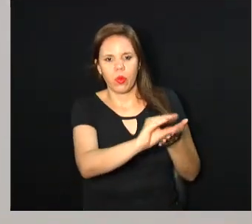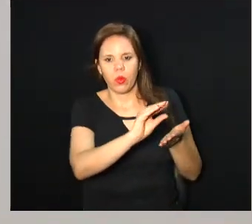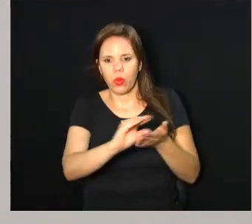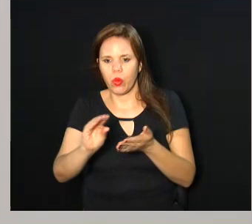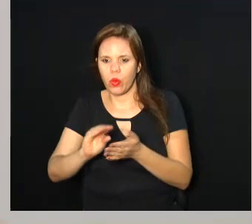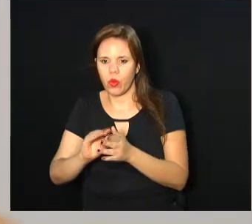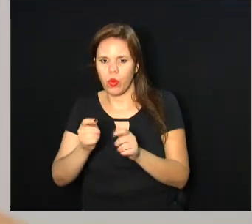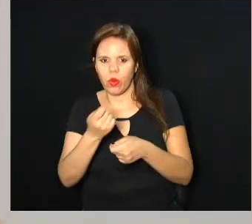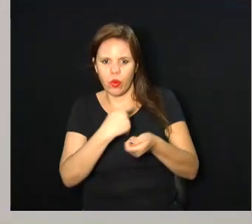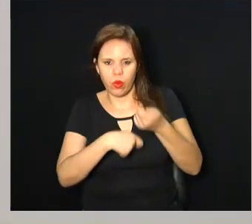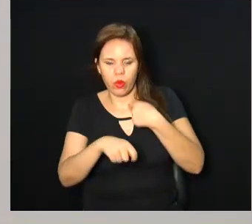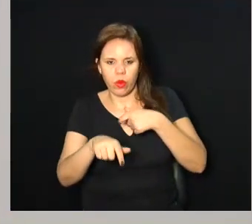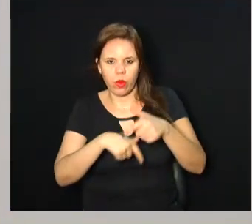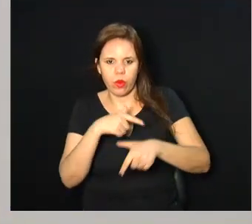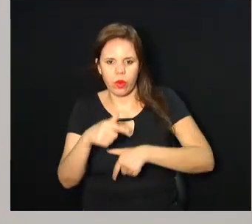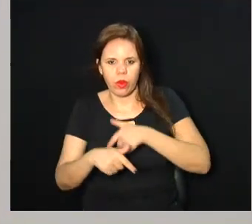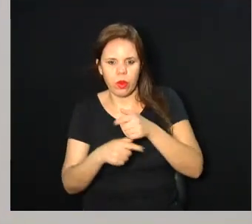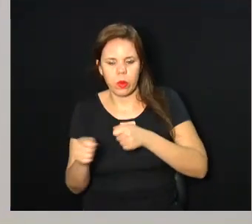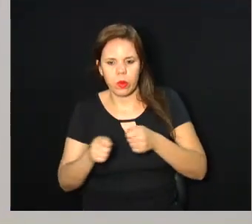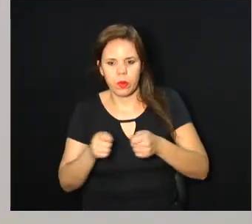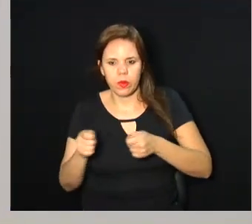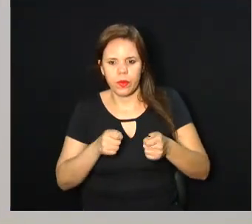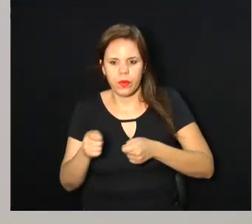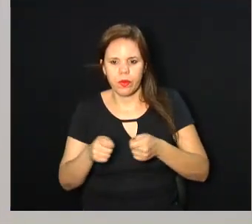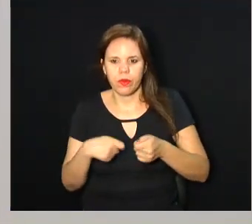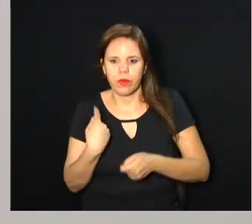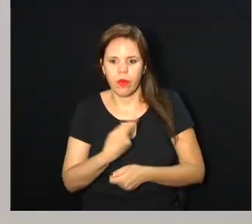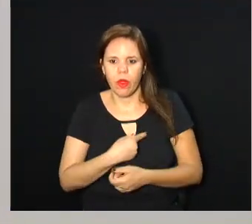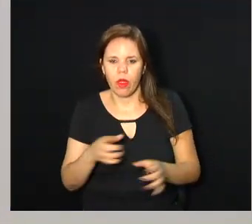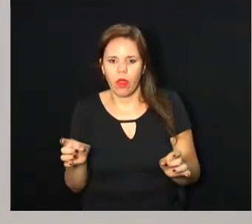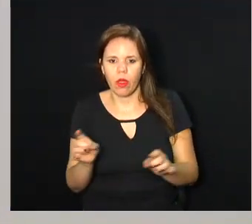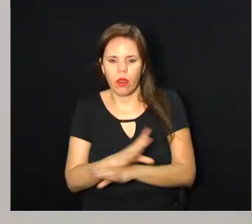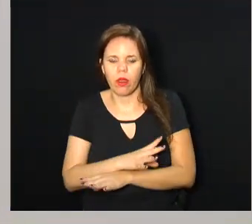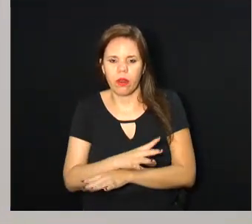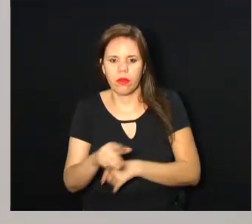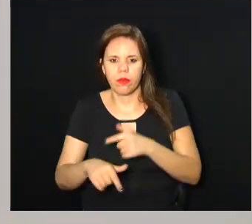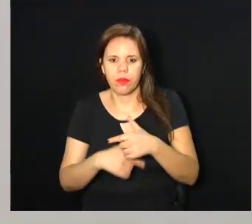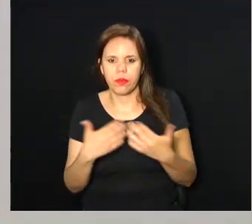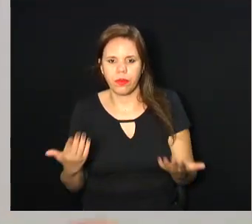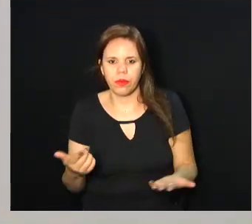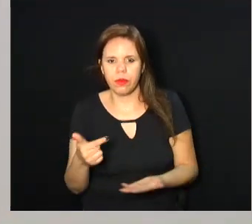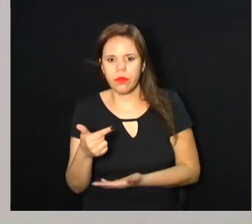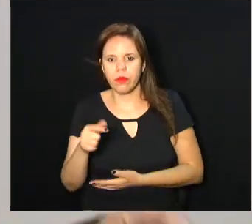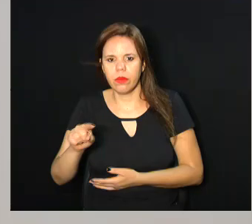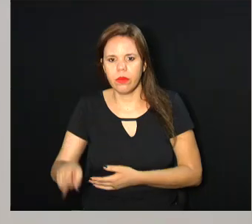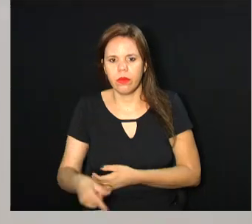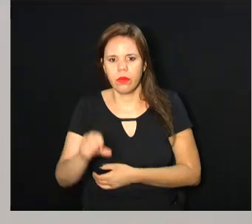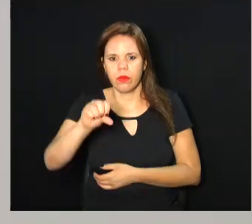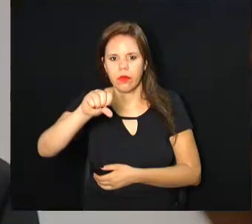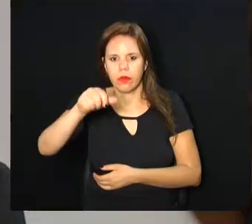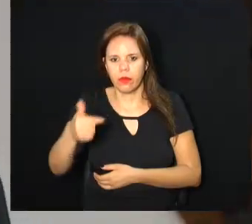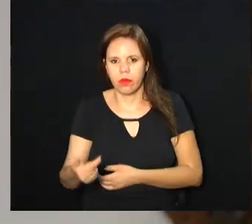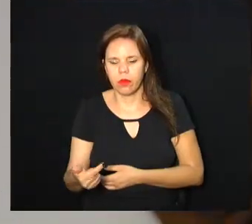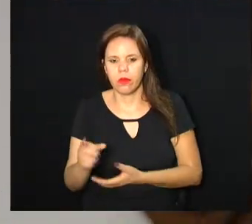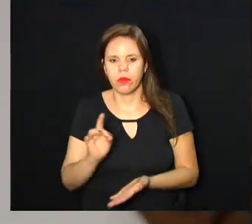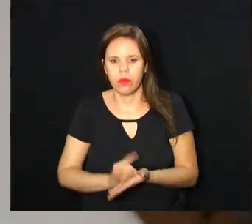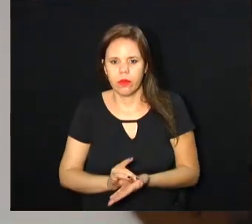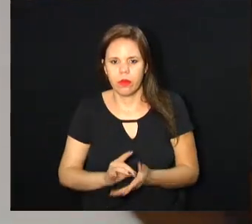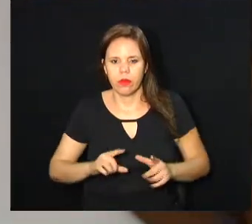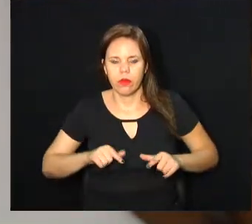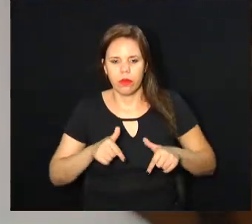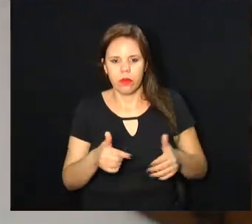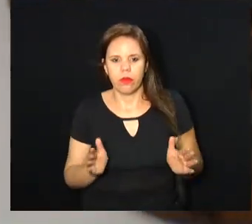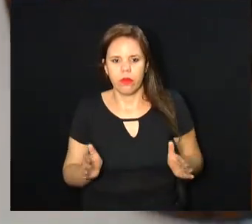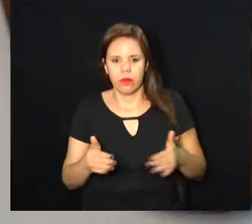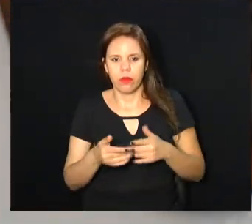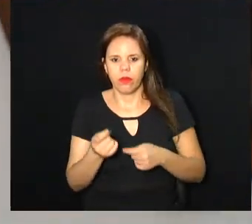forte na gestão, forte no controle e estamos agora encerrando o exercício com 2,92% realizado. Com medidas focadas